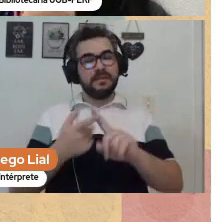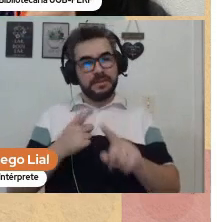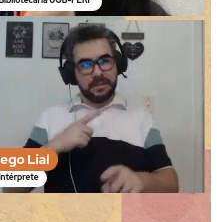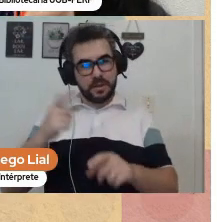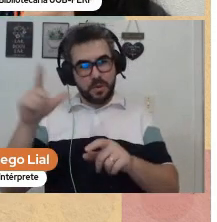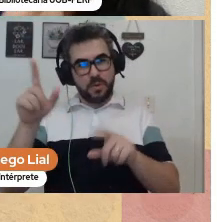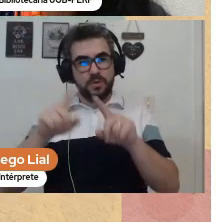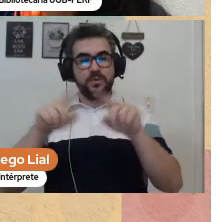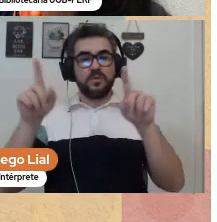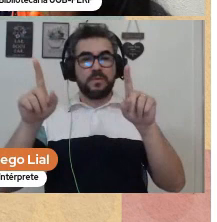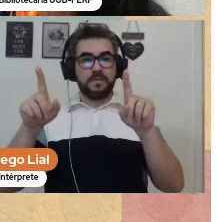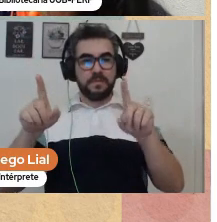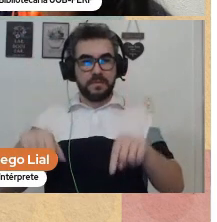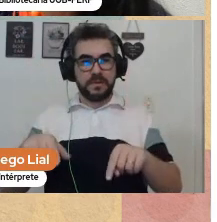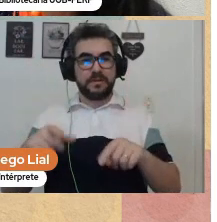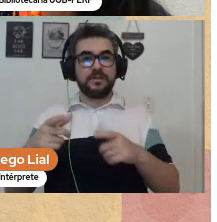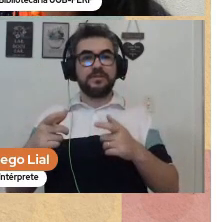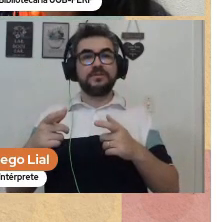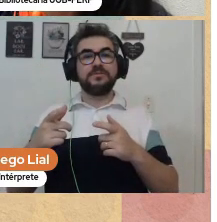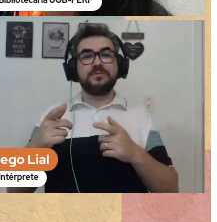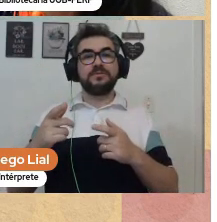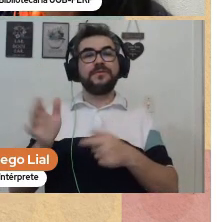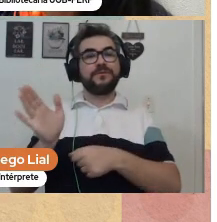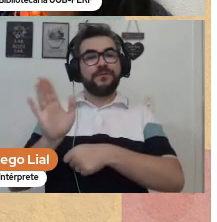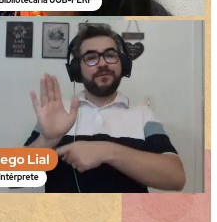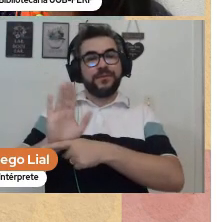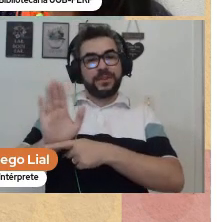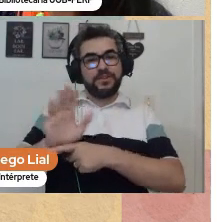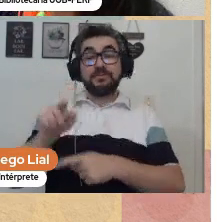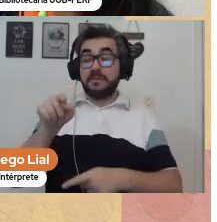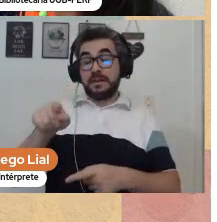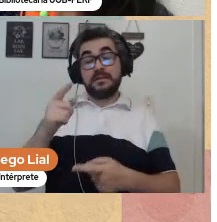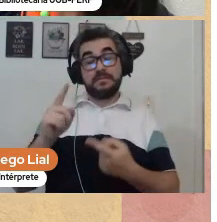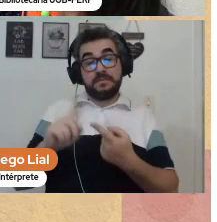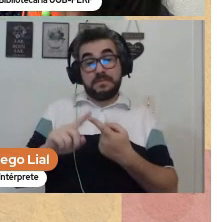é importantíssimo e é válido consultar. Pode passar, por favor.